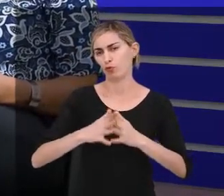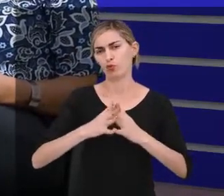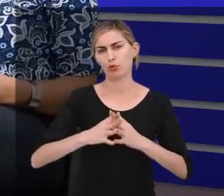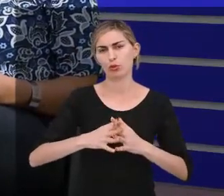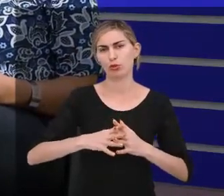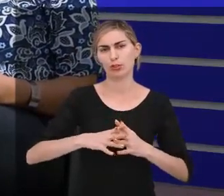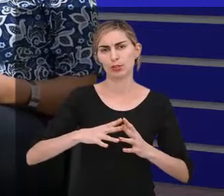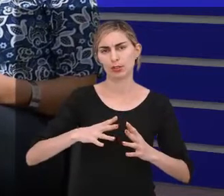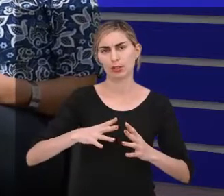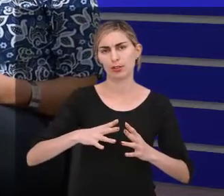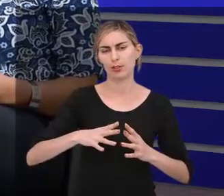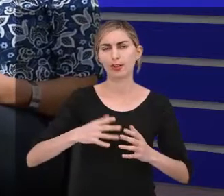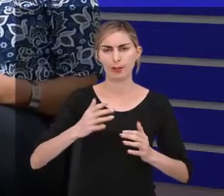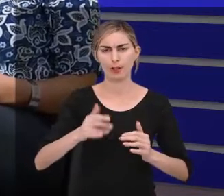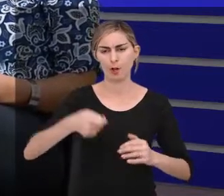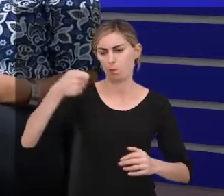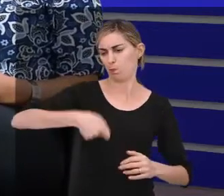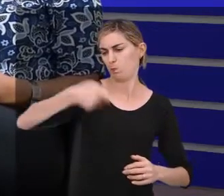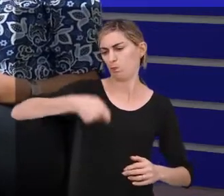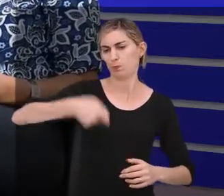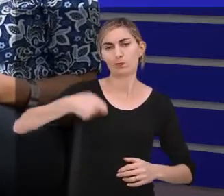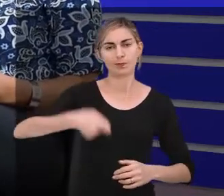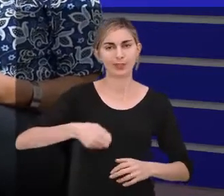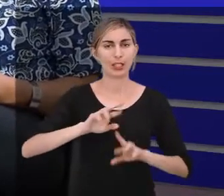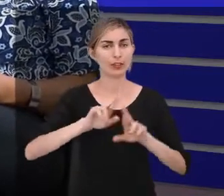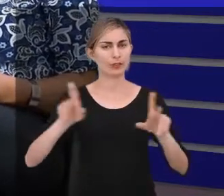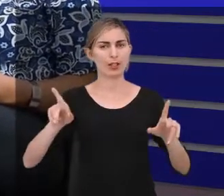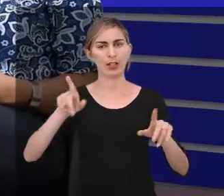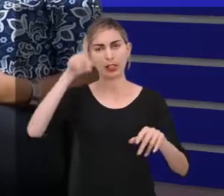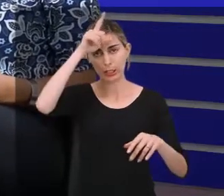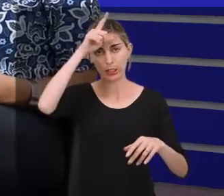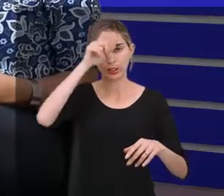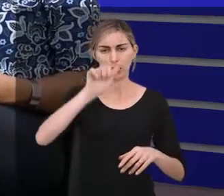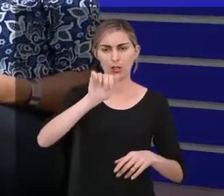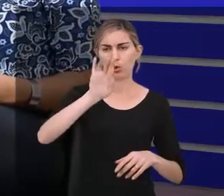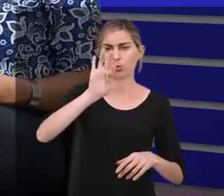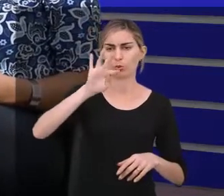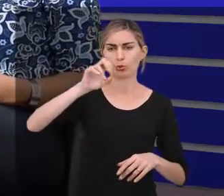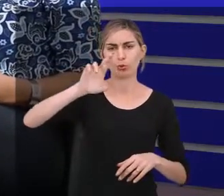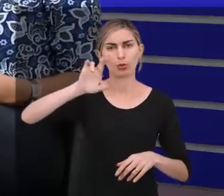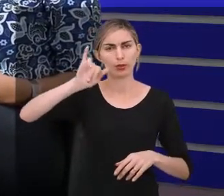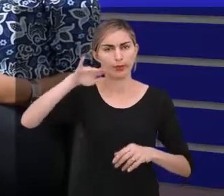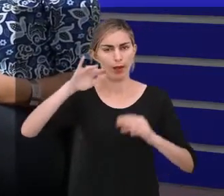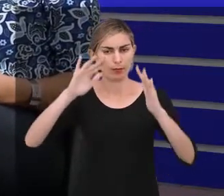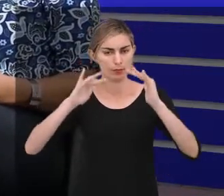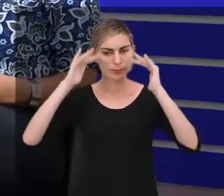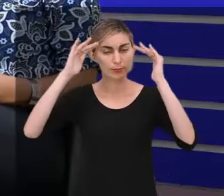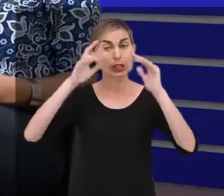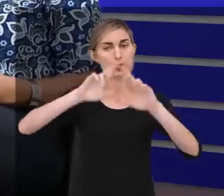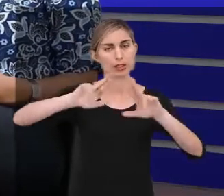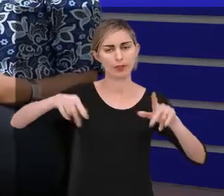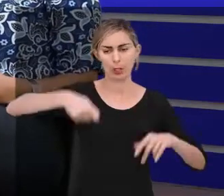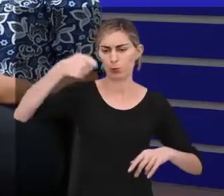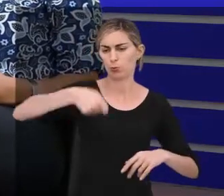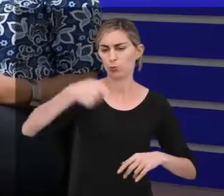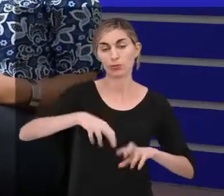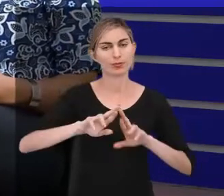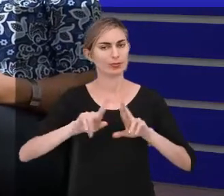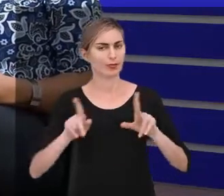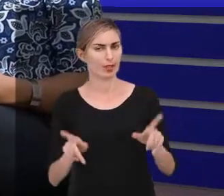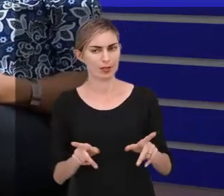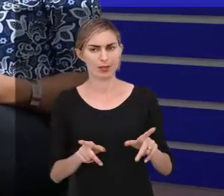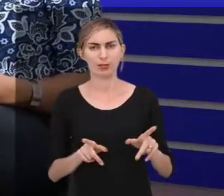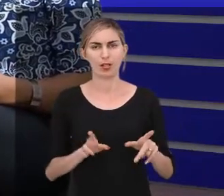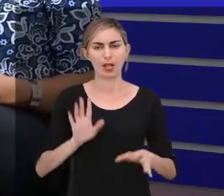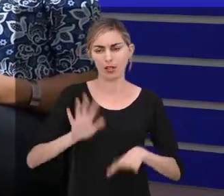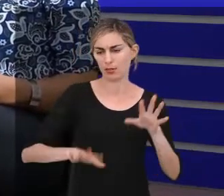né? O autoritarismo eu acho que tem muito a ver com essa reatividade, que muitas vezes tem a ver com as nossas emoções não resolvidas.